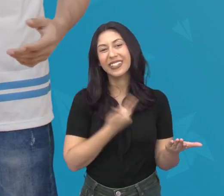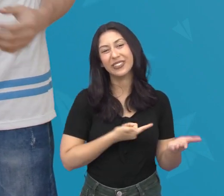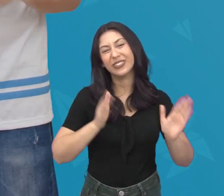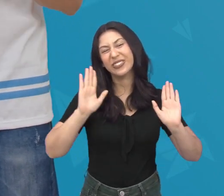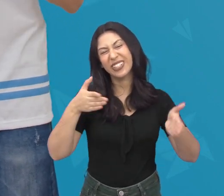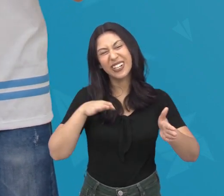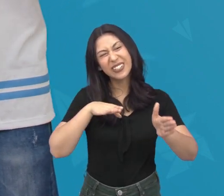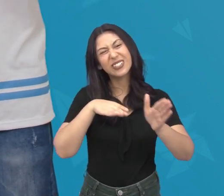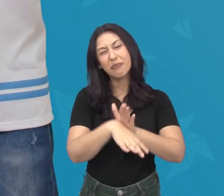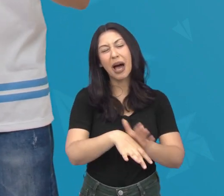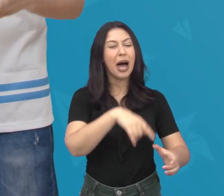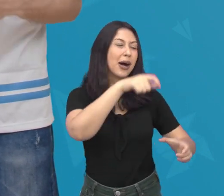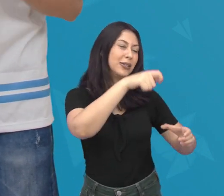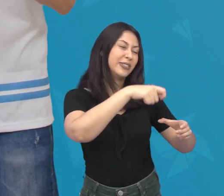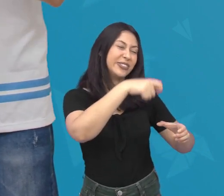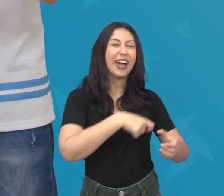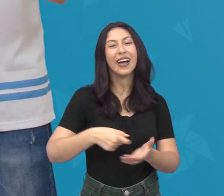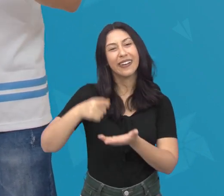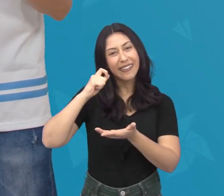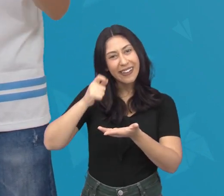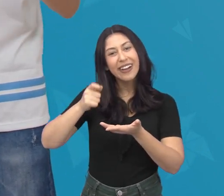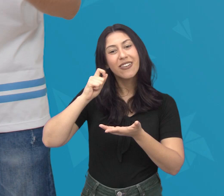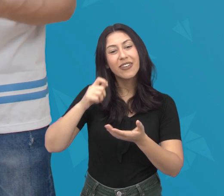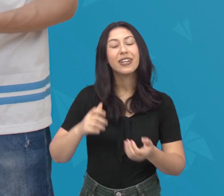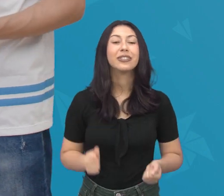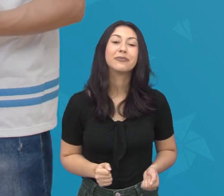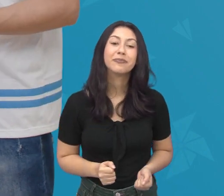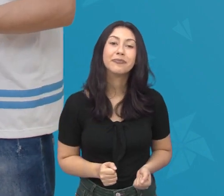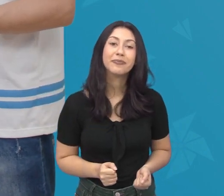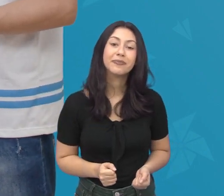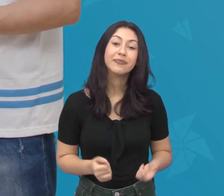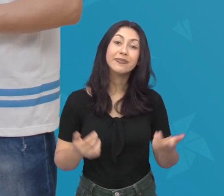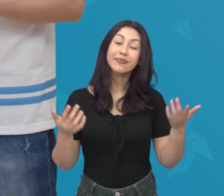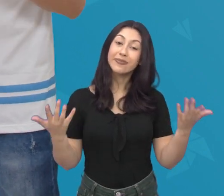mais presente ali, né, a gente fazer um chá, um café ali no nosso dia a dia.